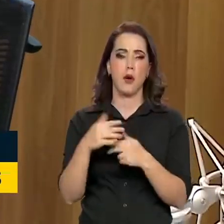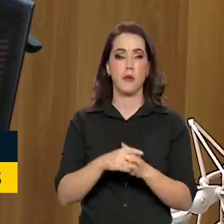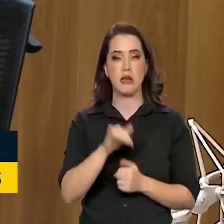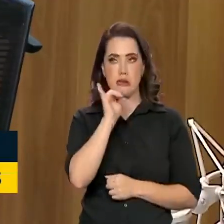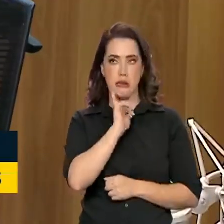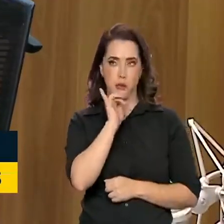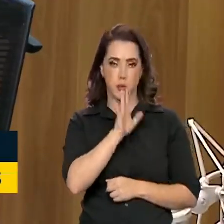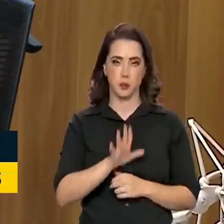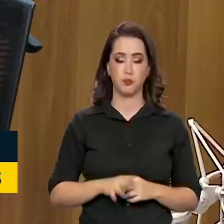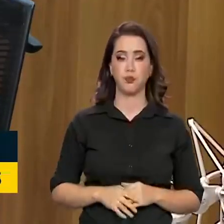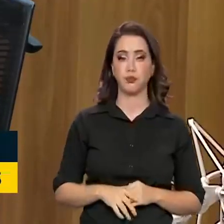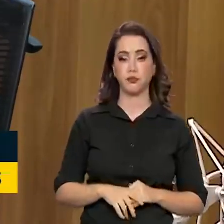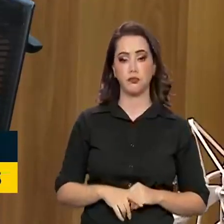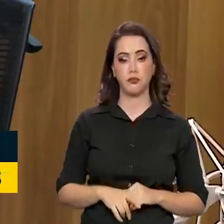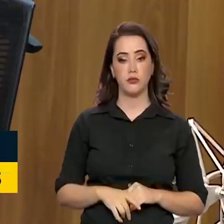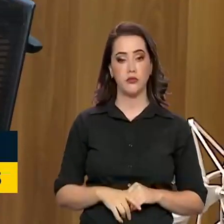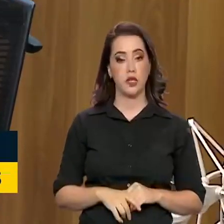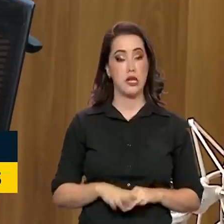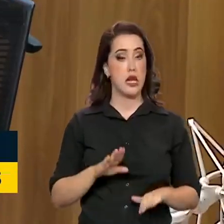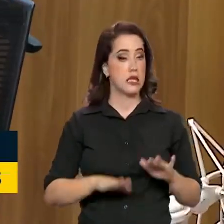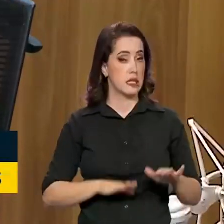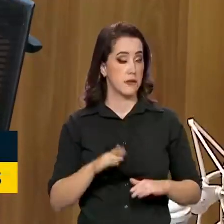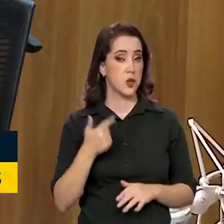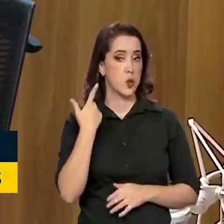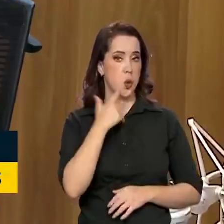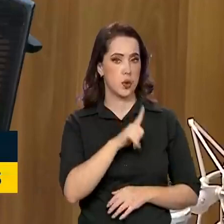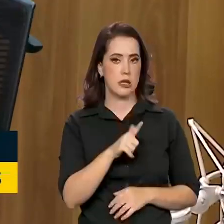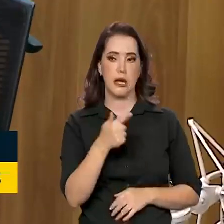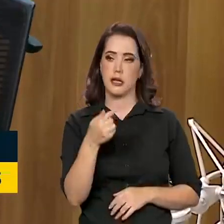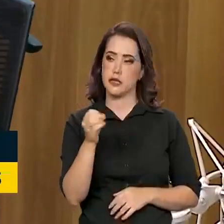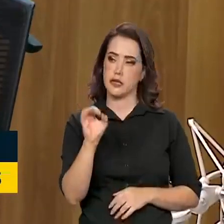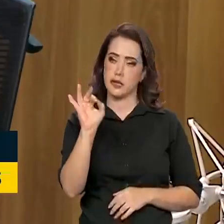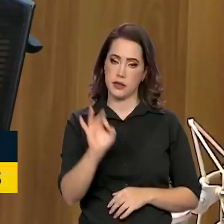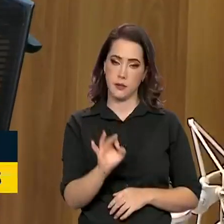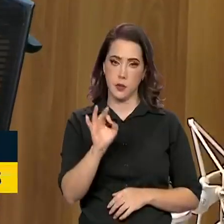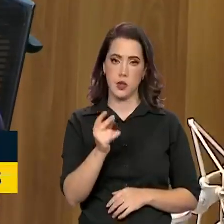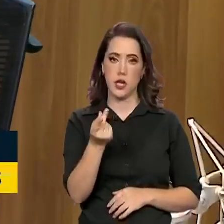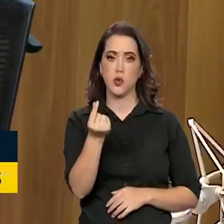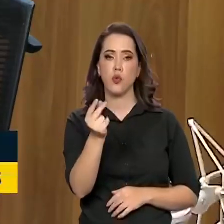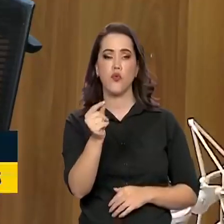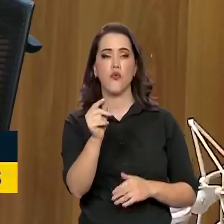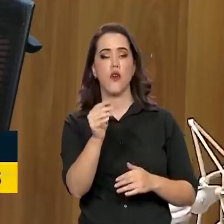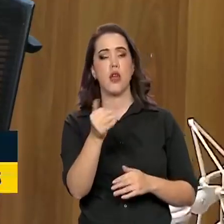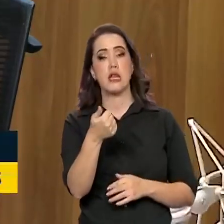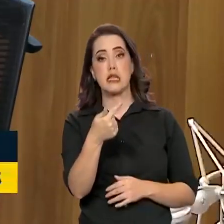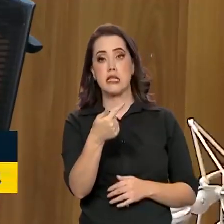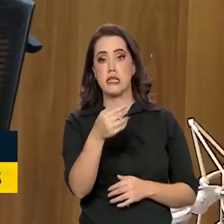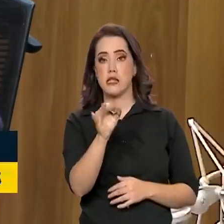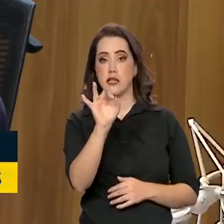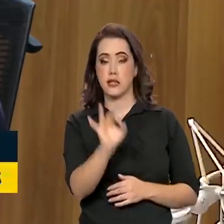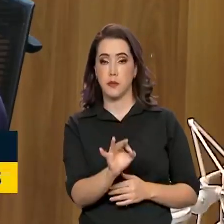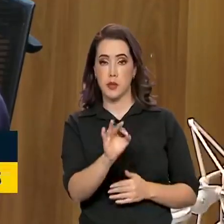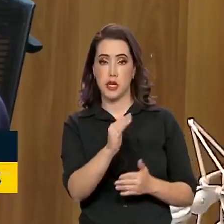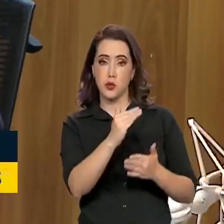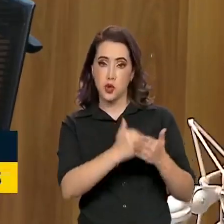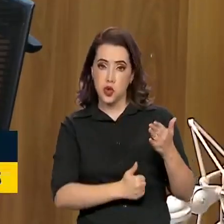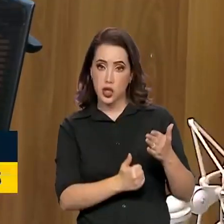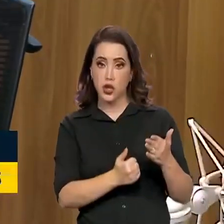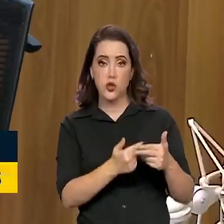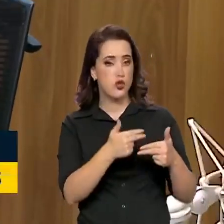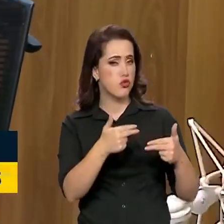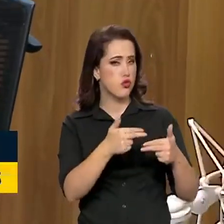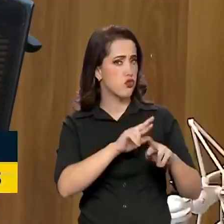Por exemplo, 70% em alguns casos de alguns medicamentos, não é todos, 70% de desconto. É o primeiro item